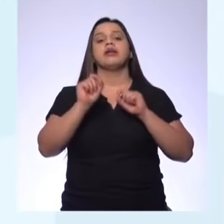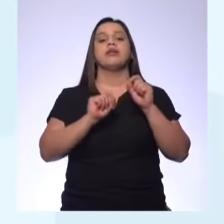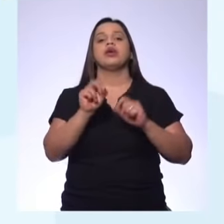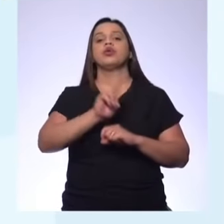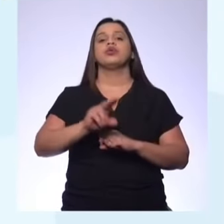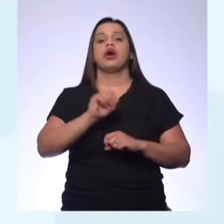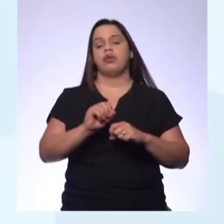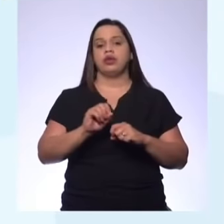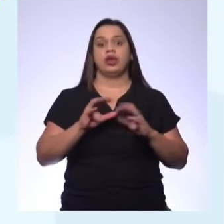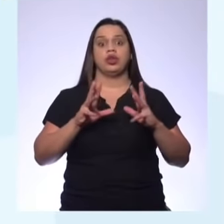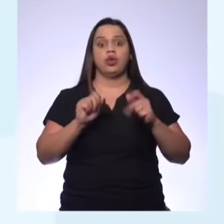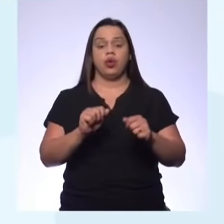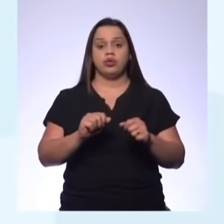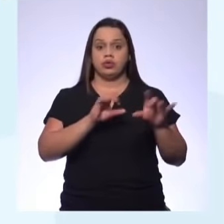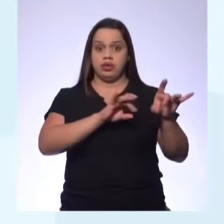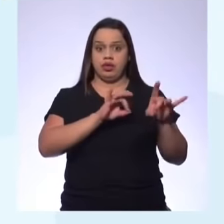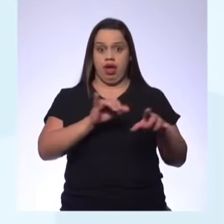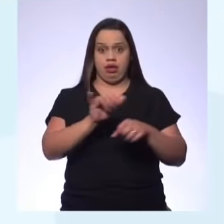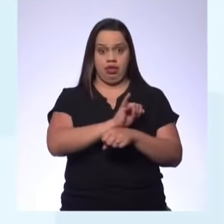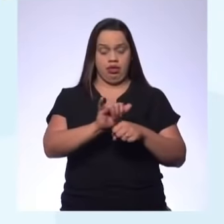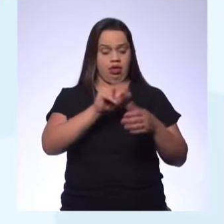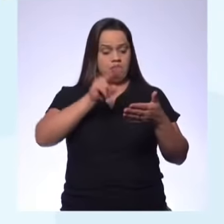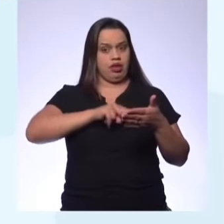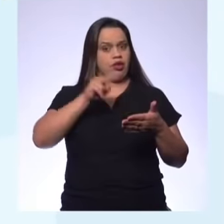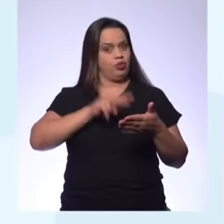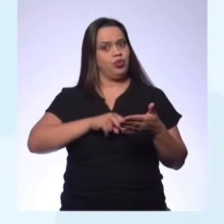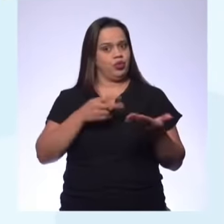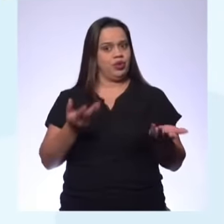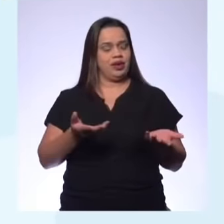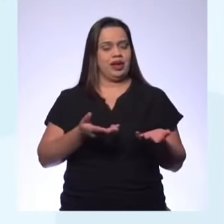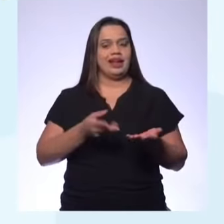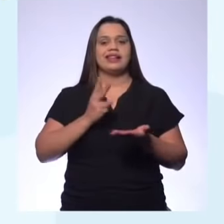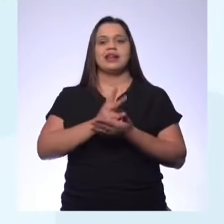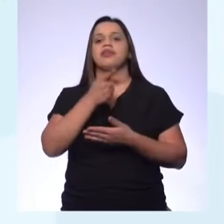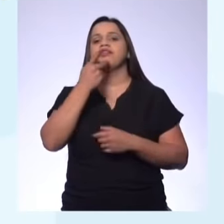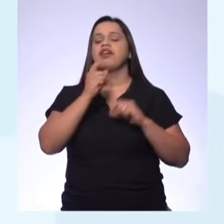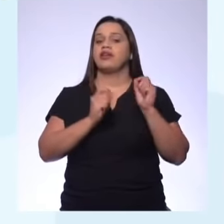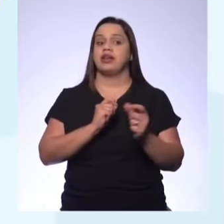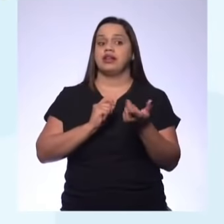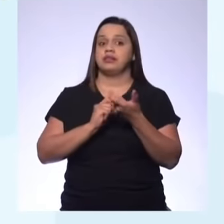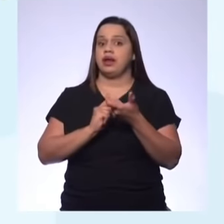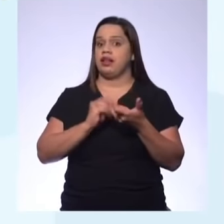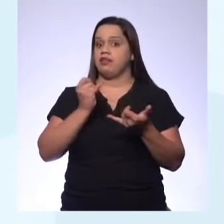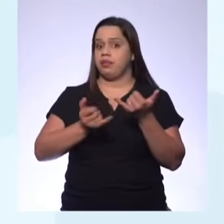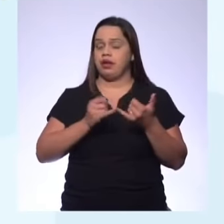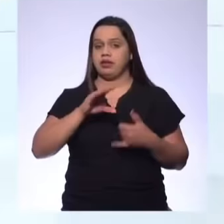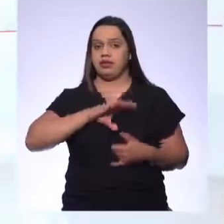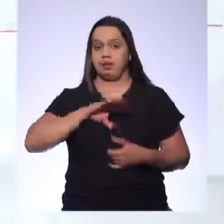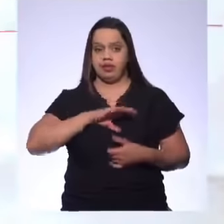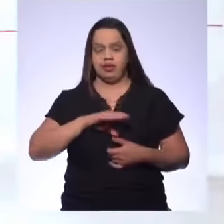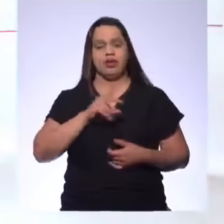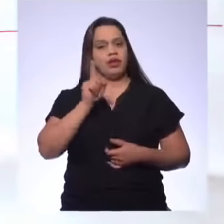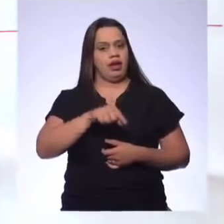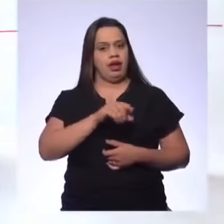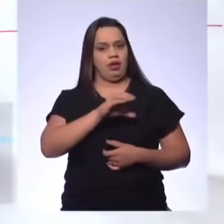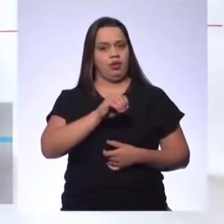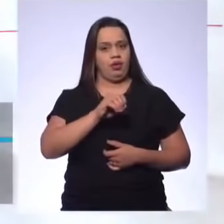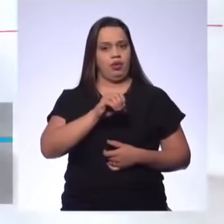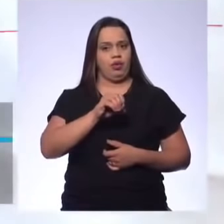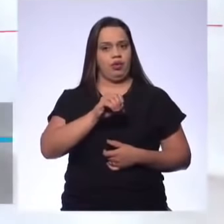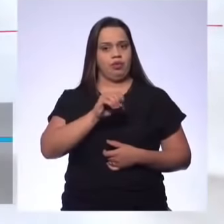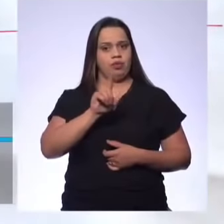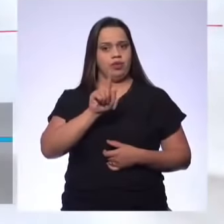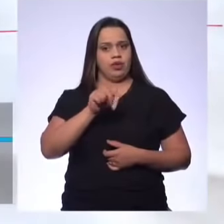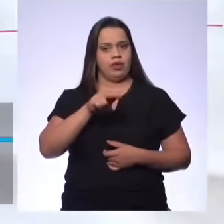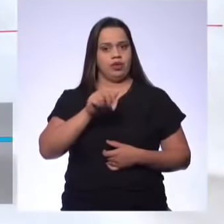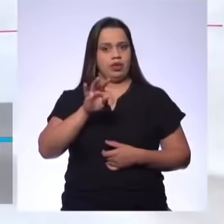de leitura e as dicas não é a gente sempre fala os cognatos toda hora né Antônia toda aula nós estamos falando do cognato Gera para